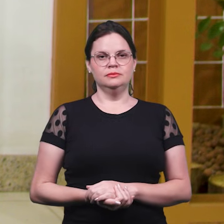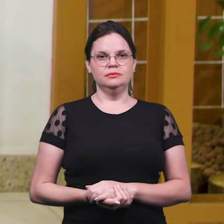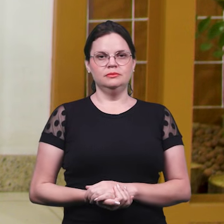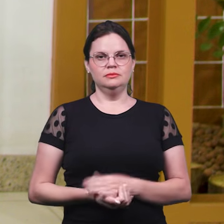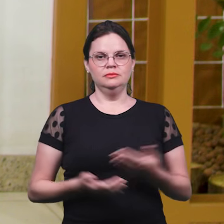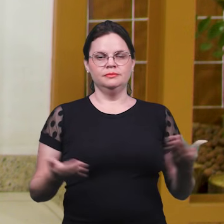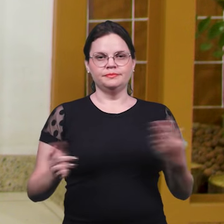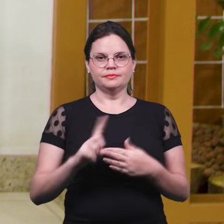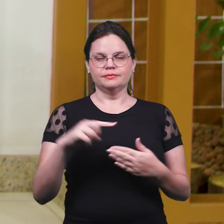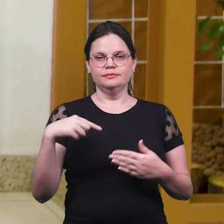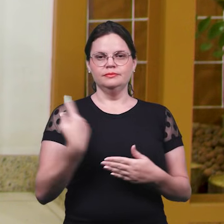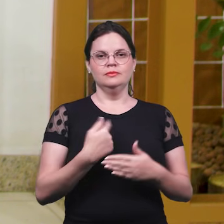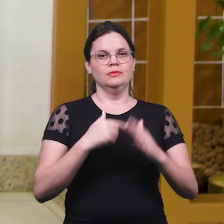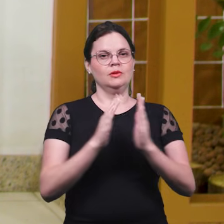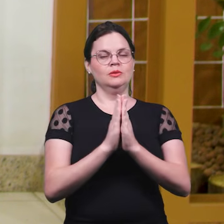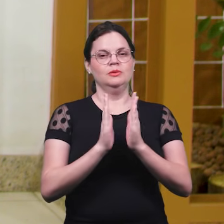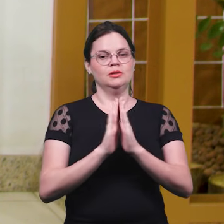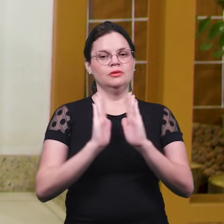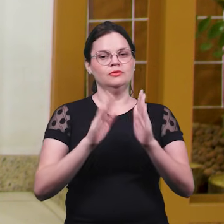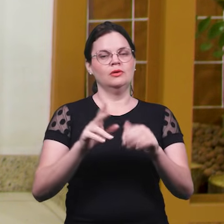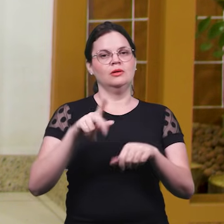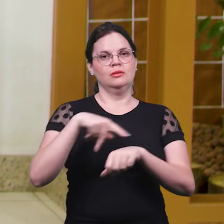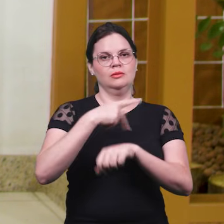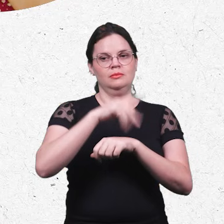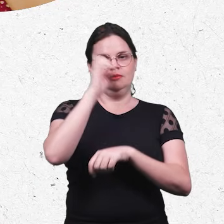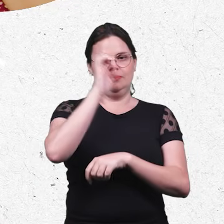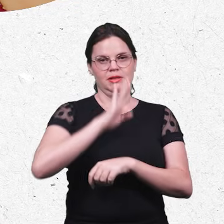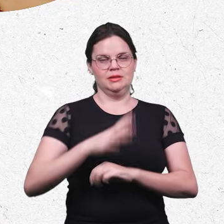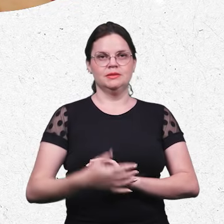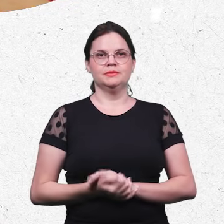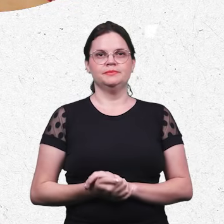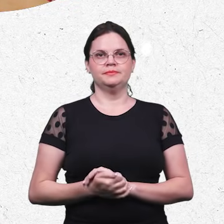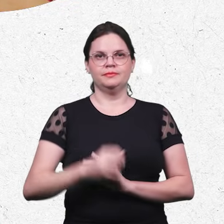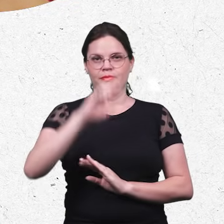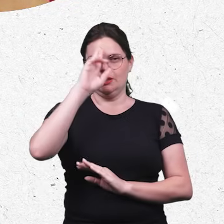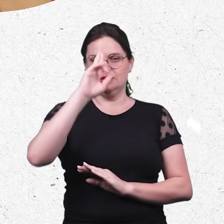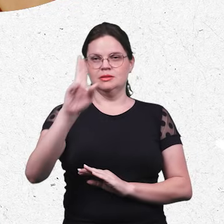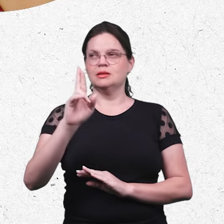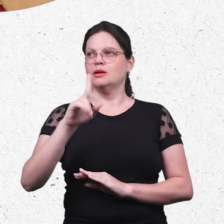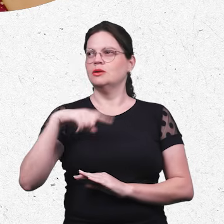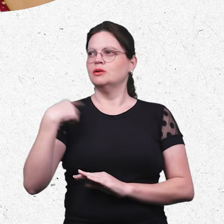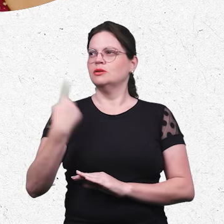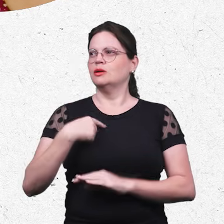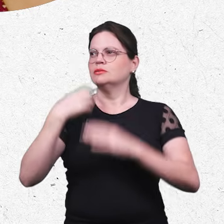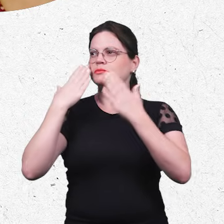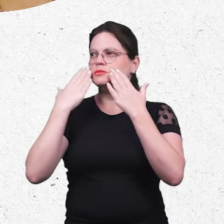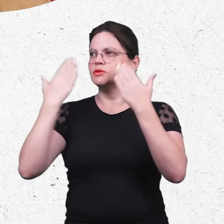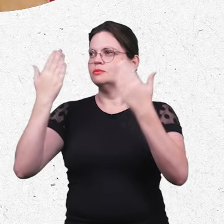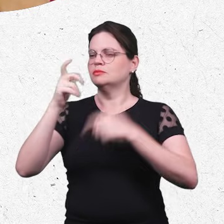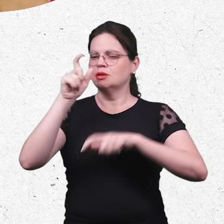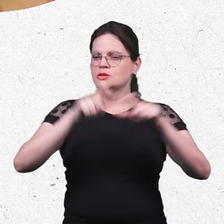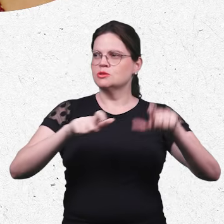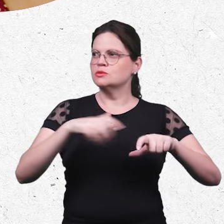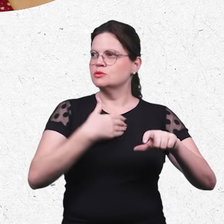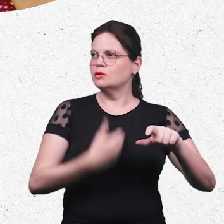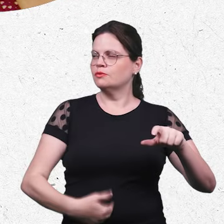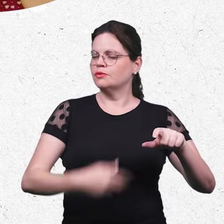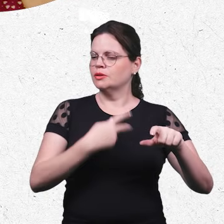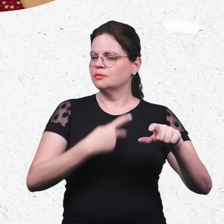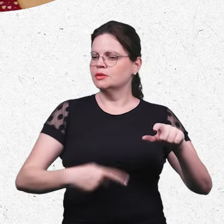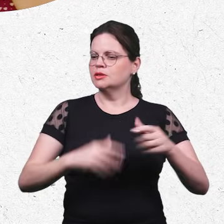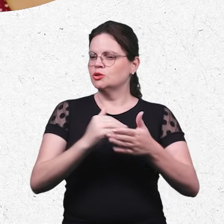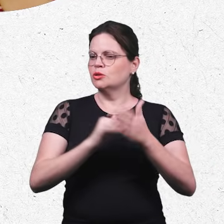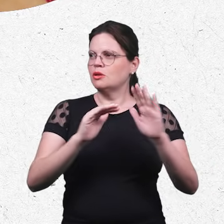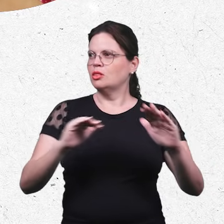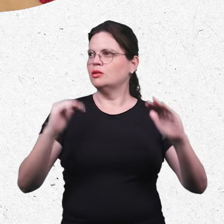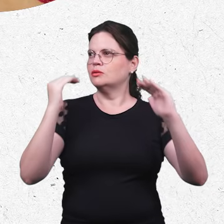Nessa hora, a gente vai uma intercessão pela nossa pátria. Senhor, nós apresentamos diante do Teu altar as nossas autoridades. Nós suplicamos